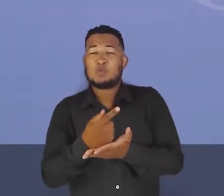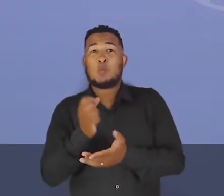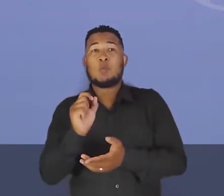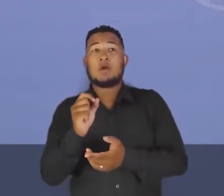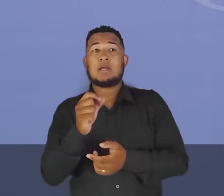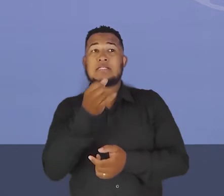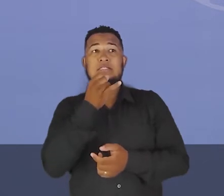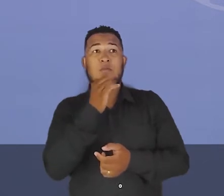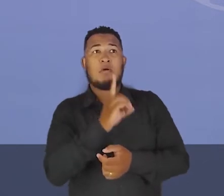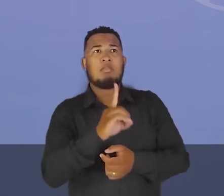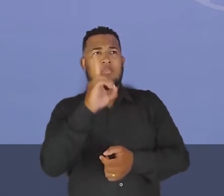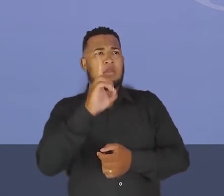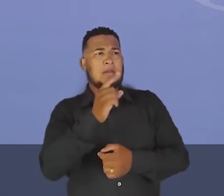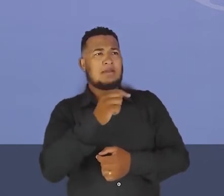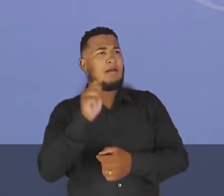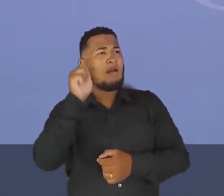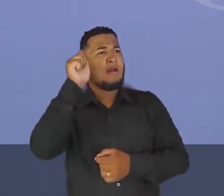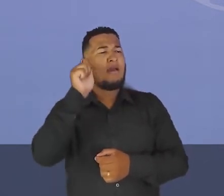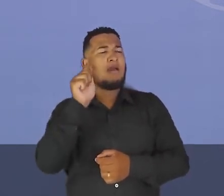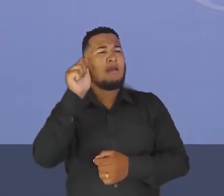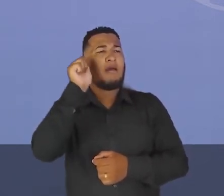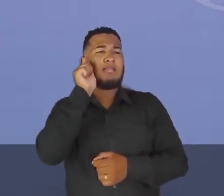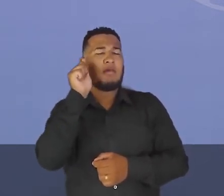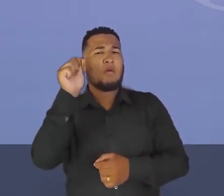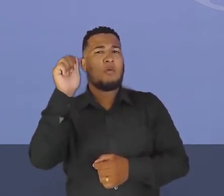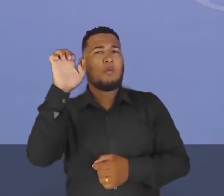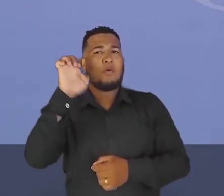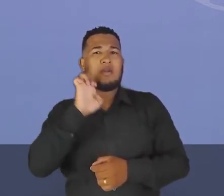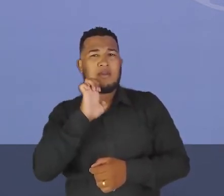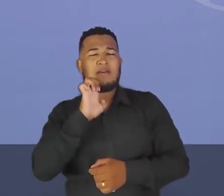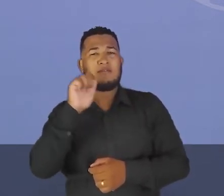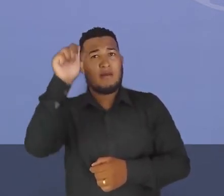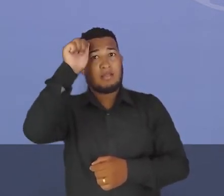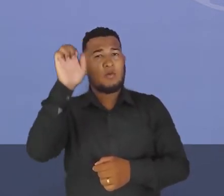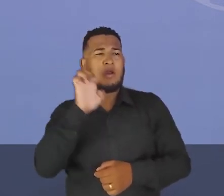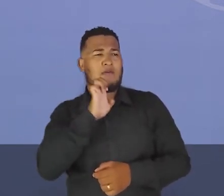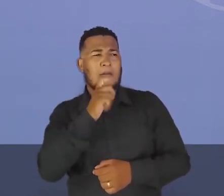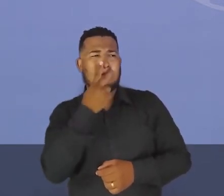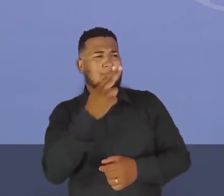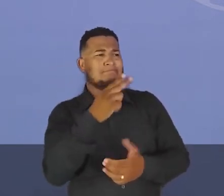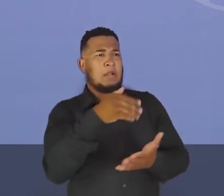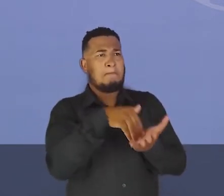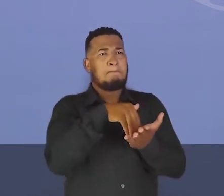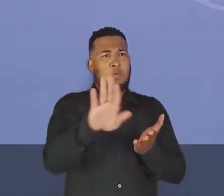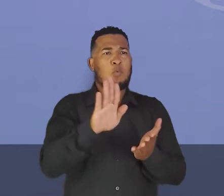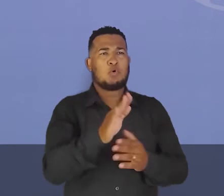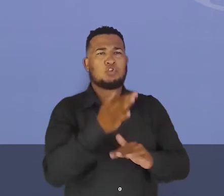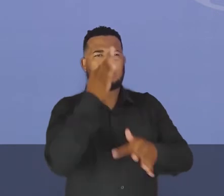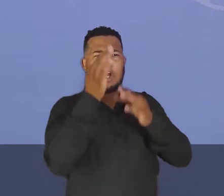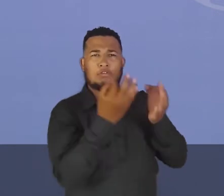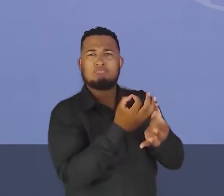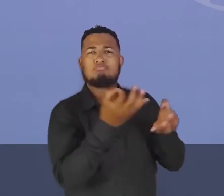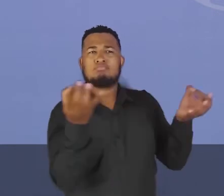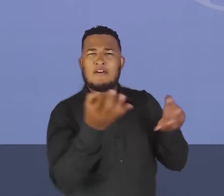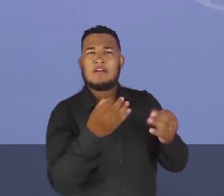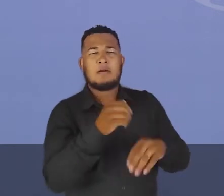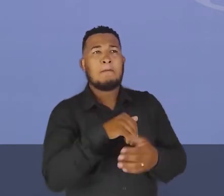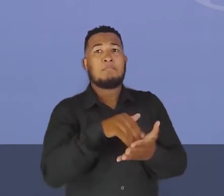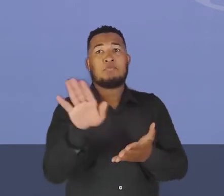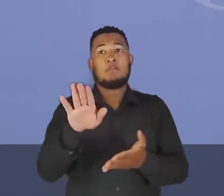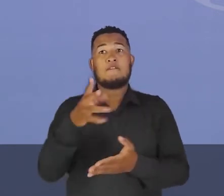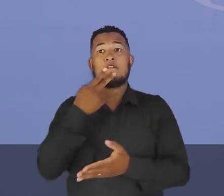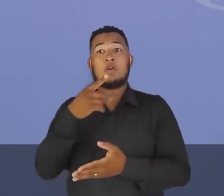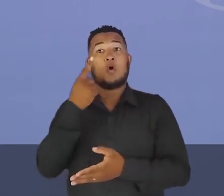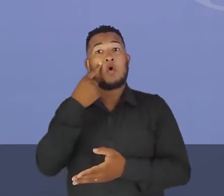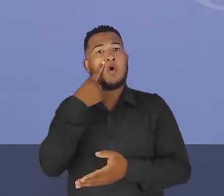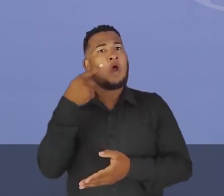Deus expulsa Adão e Eva do paraíso, e aí, do Jardim do Éden, e aí ele fala para Adão o seguinte: você agora